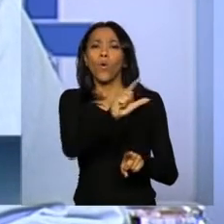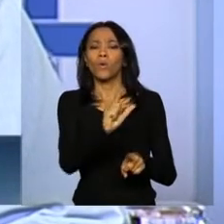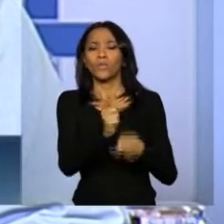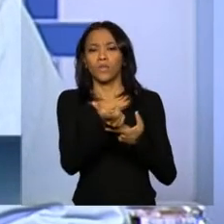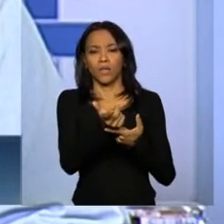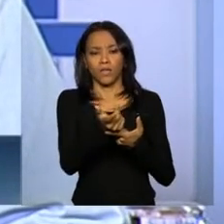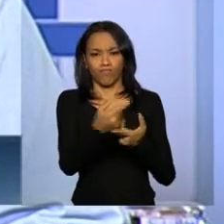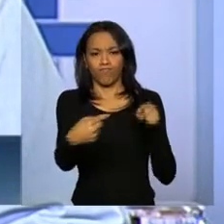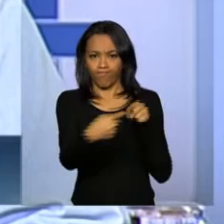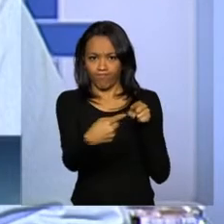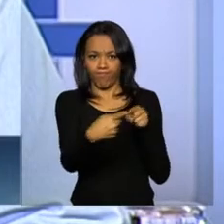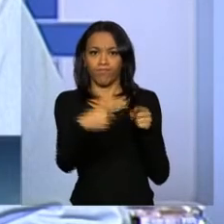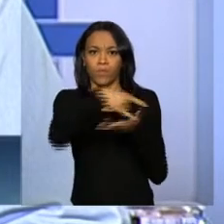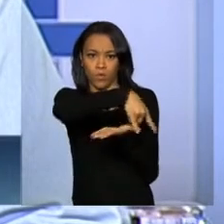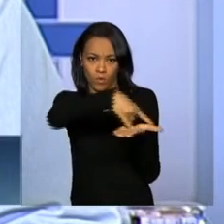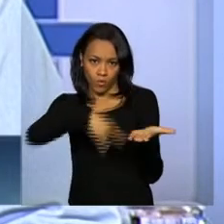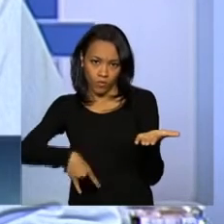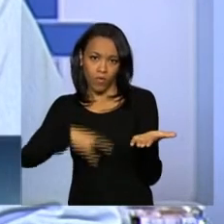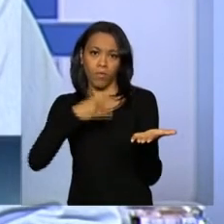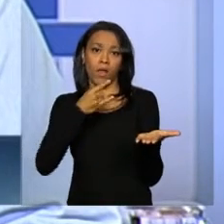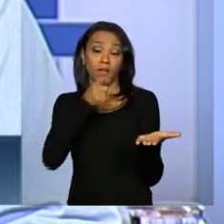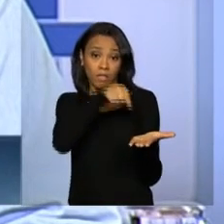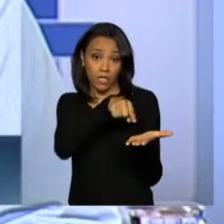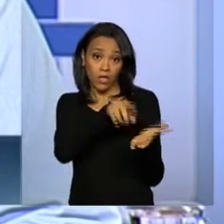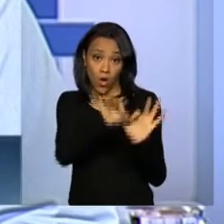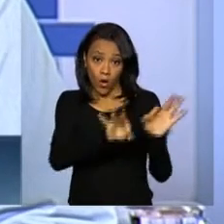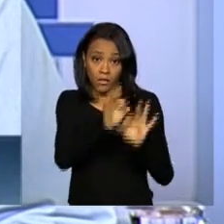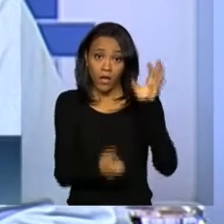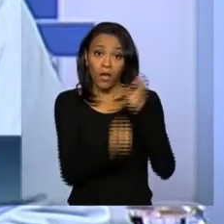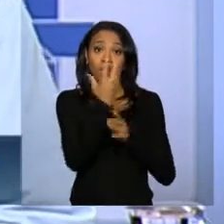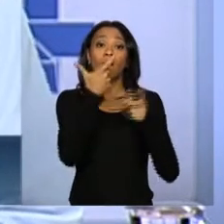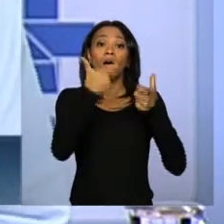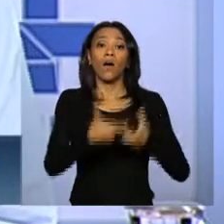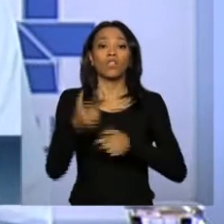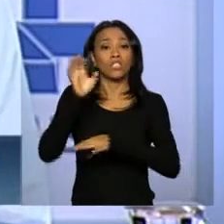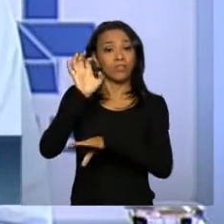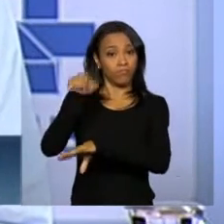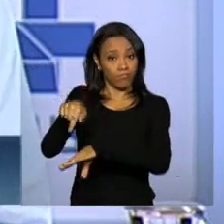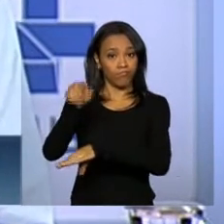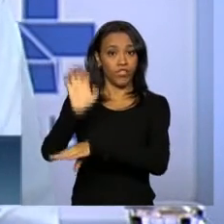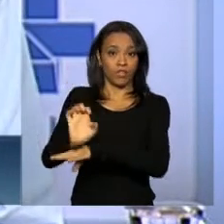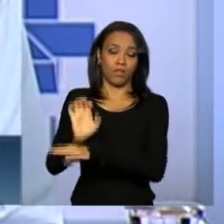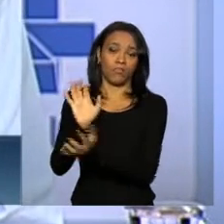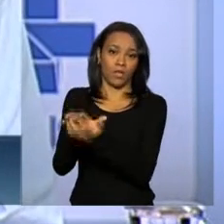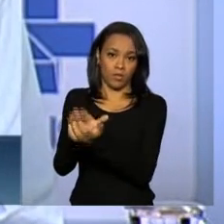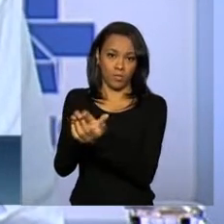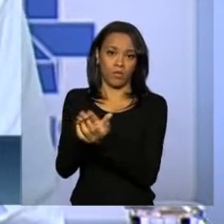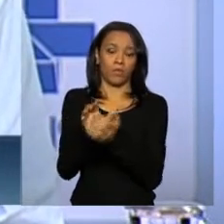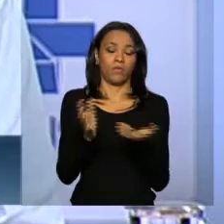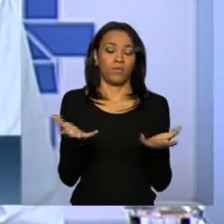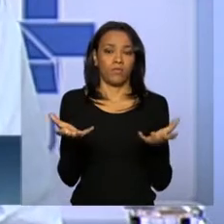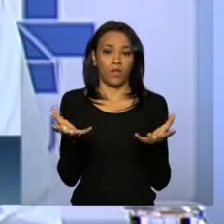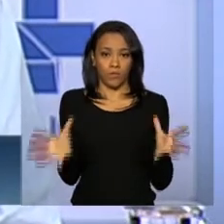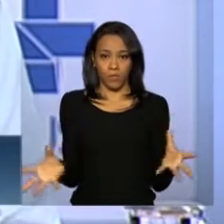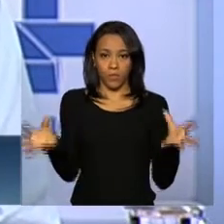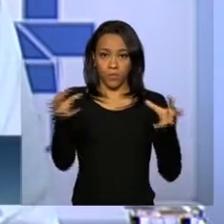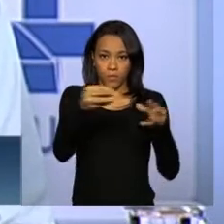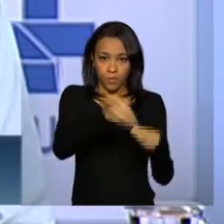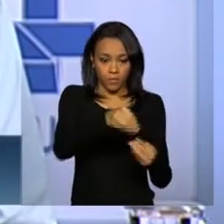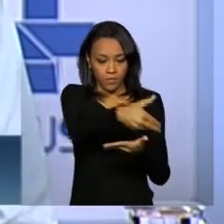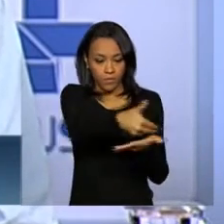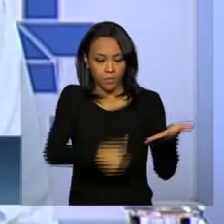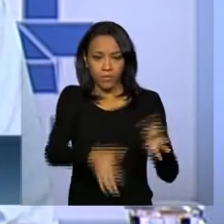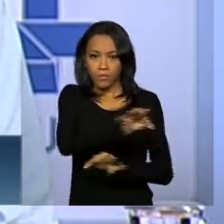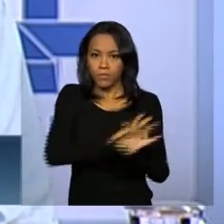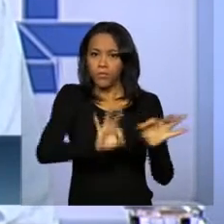inicial implantado em Pernambuco, de forma a ter uma precisão maior para a